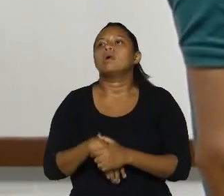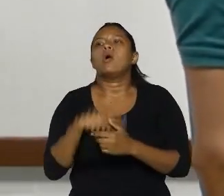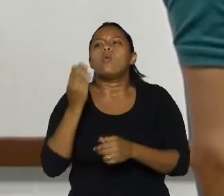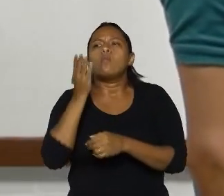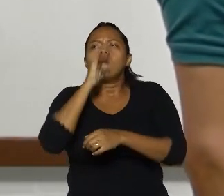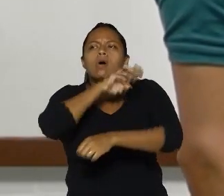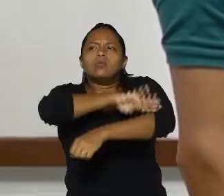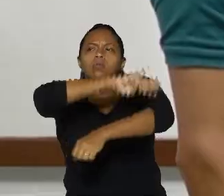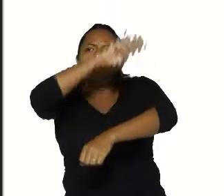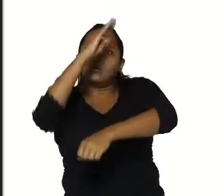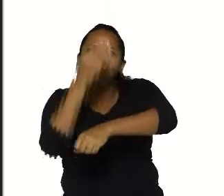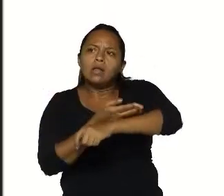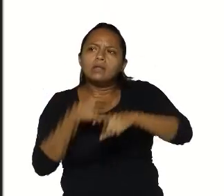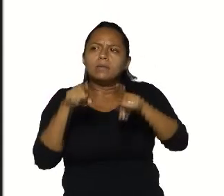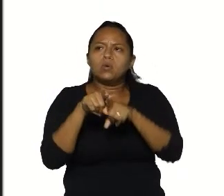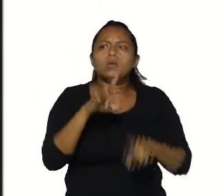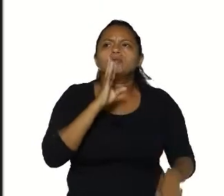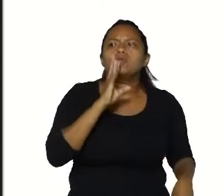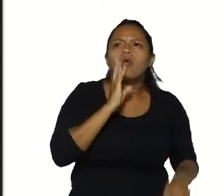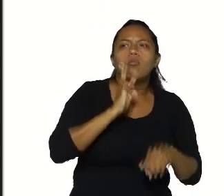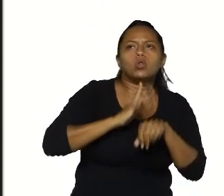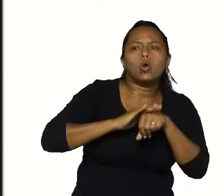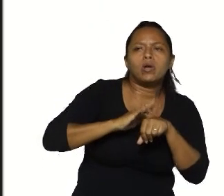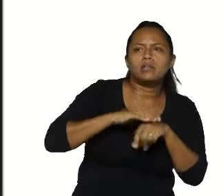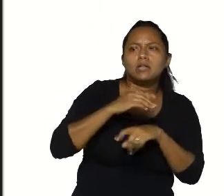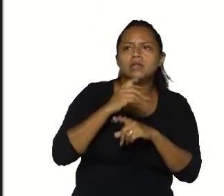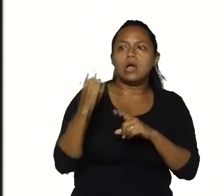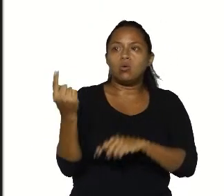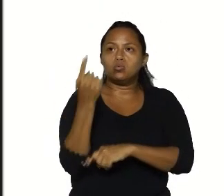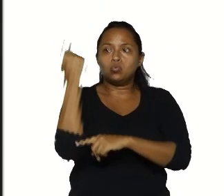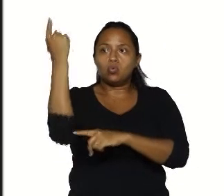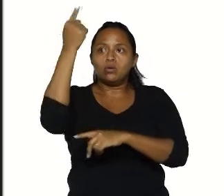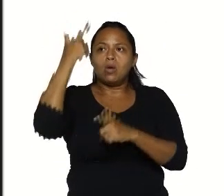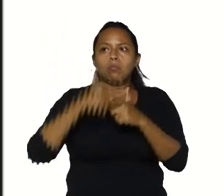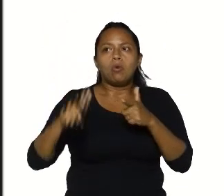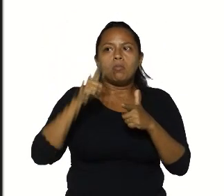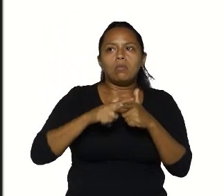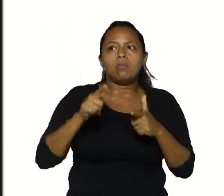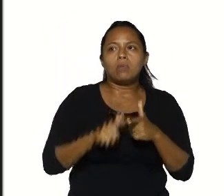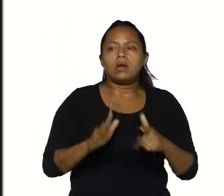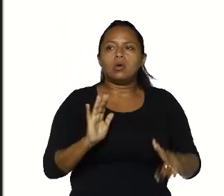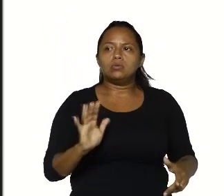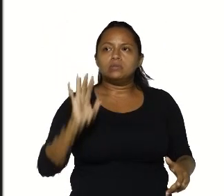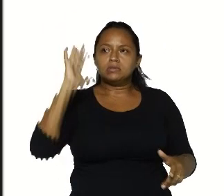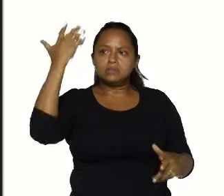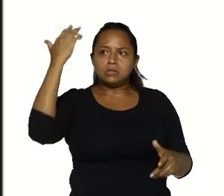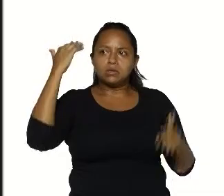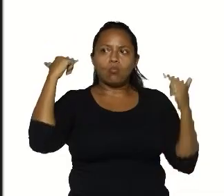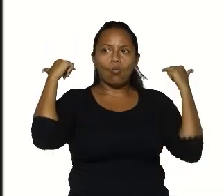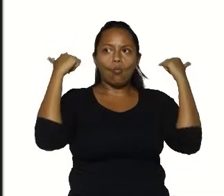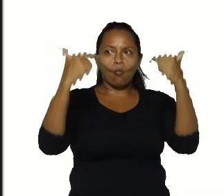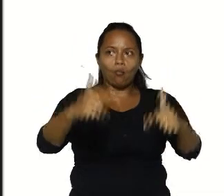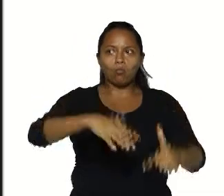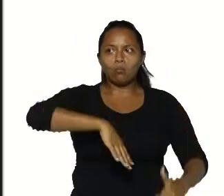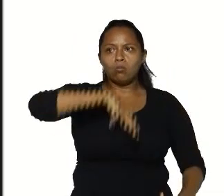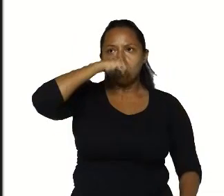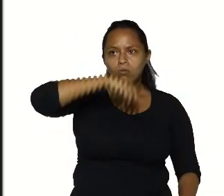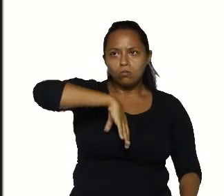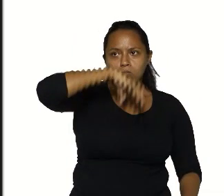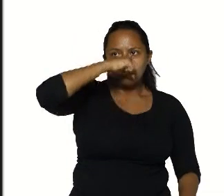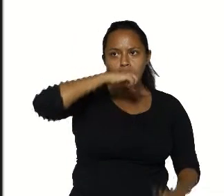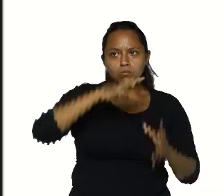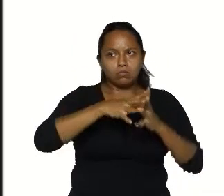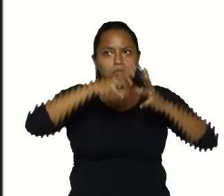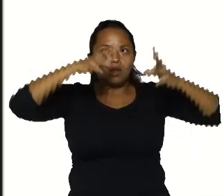das montanhas, também conhecida como doença das alturas, é um problema causado pela escassez de oxigênio